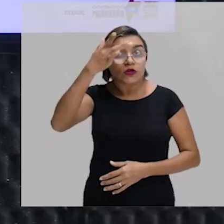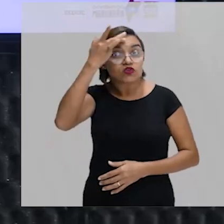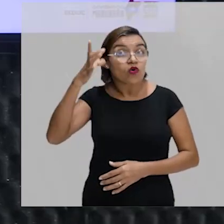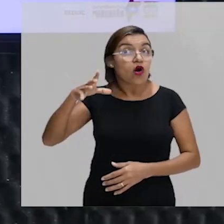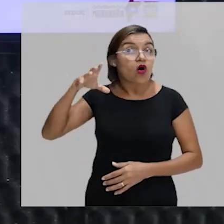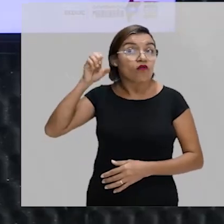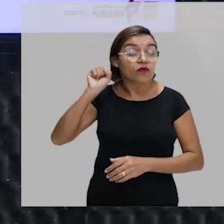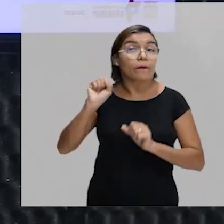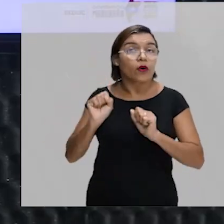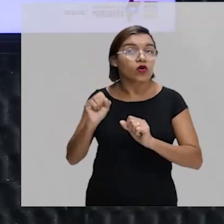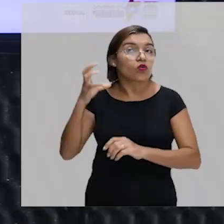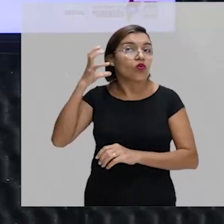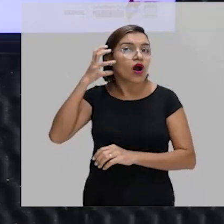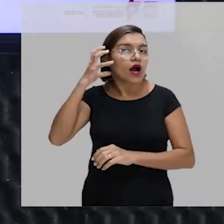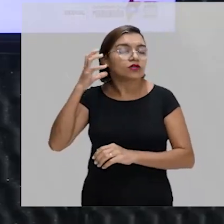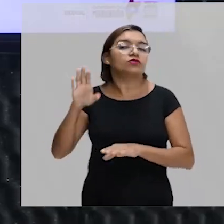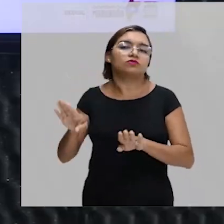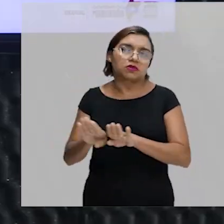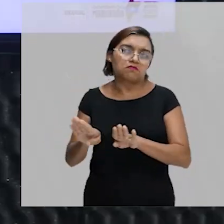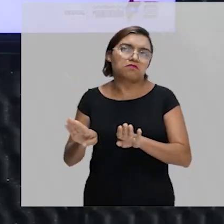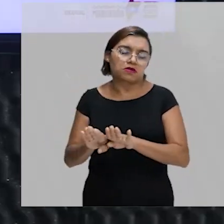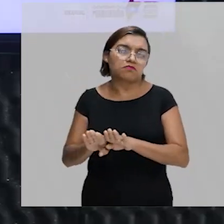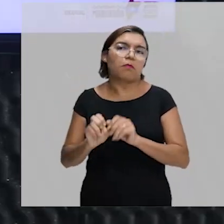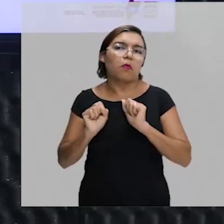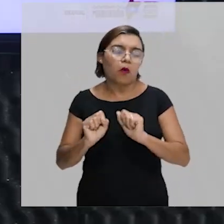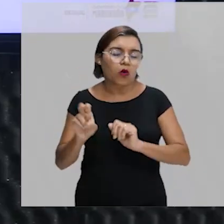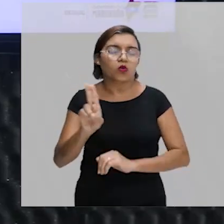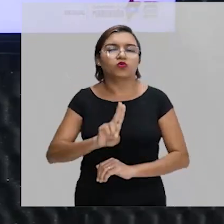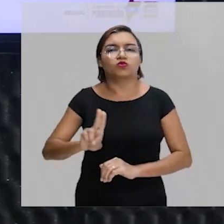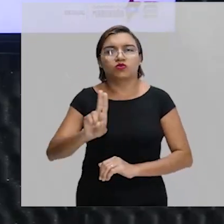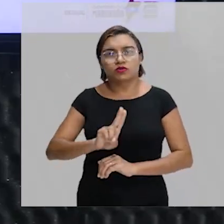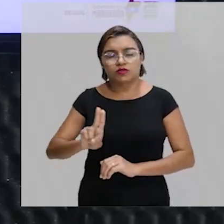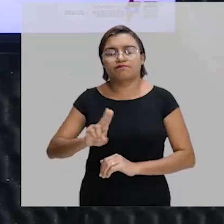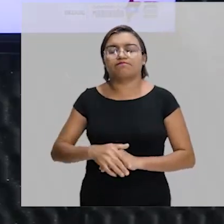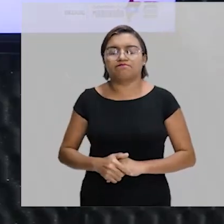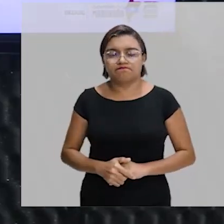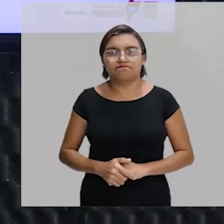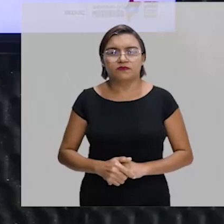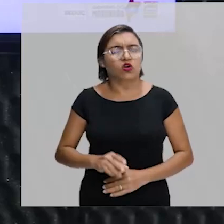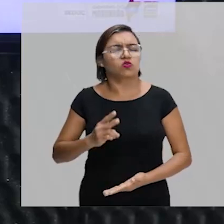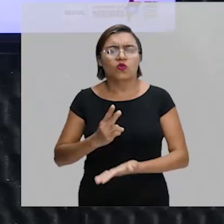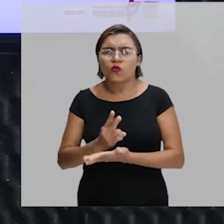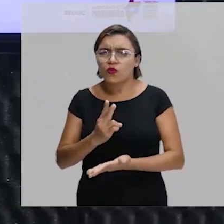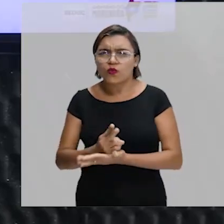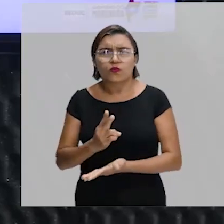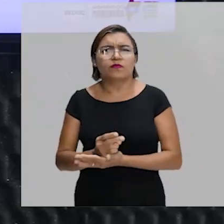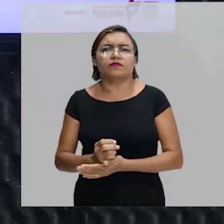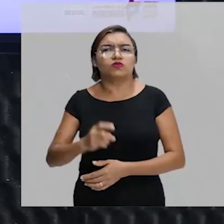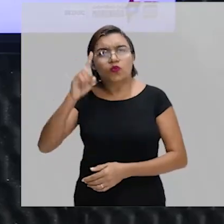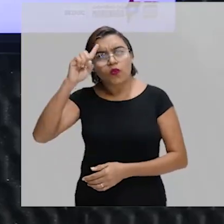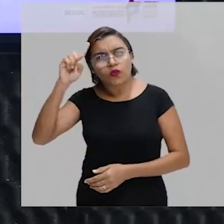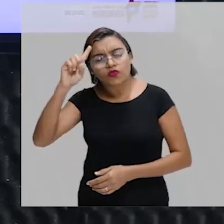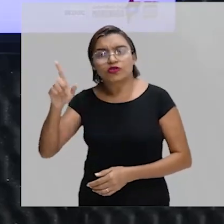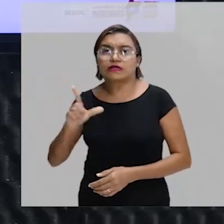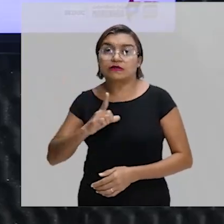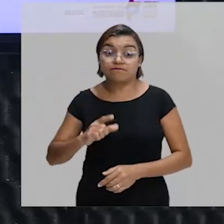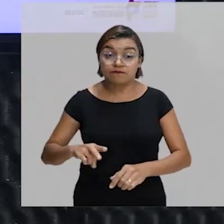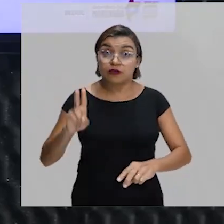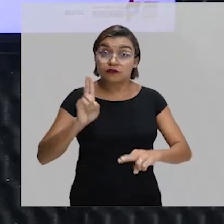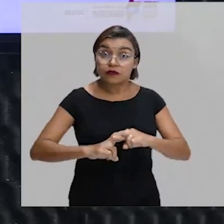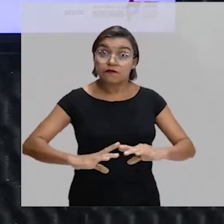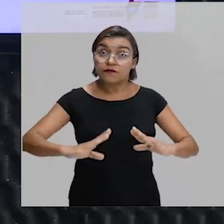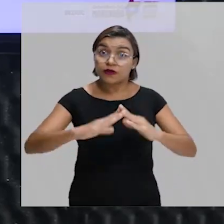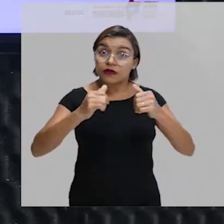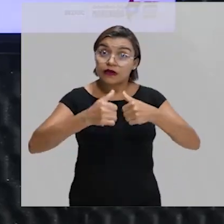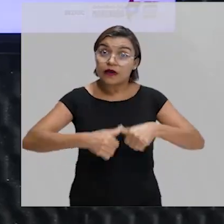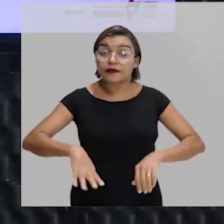seu celular mesmo e escuta a Rádio Timbira. Tá? 1290 MHz, todos os dias tem um programa hashtag Fica em Casa Aprendendo,